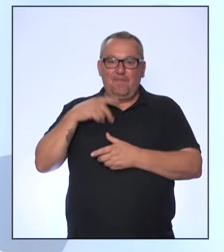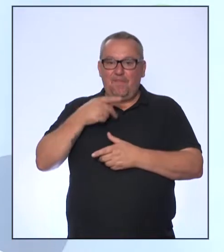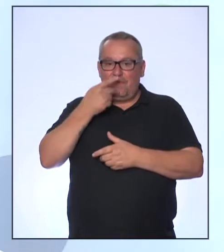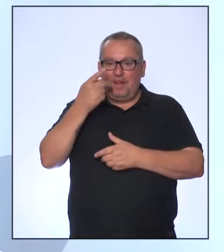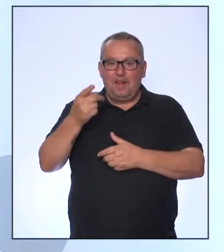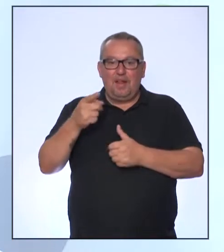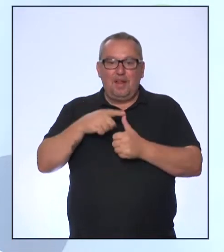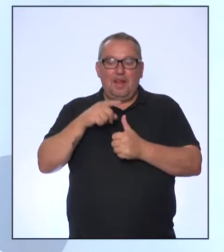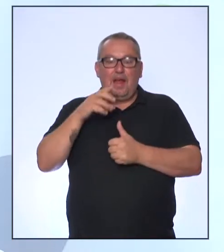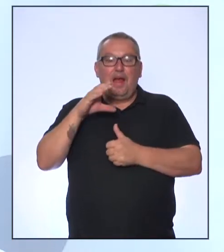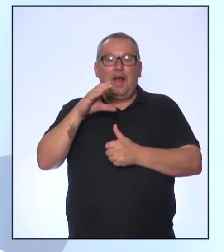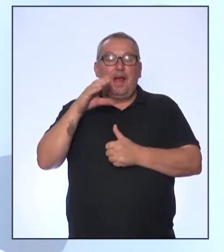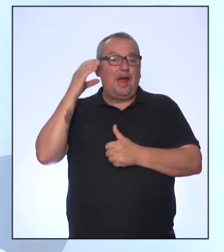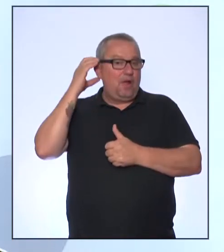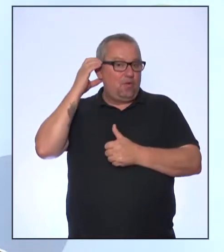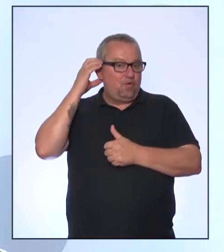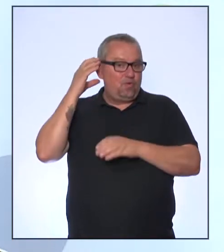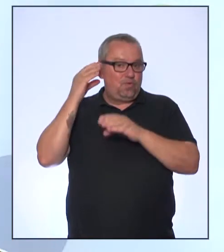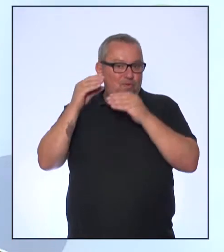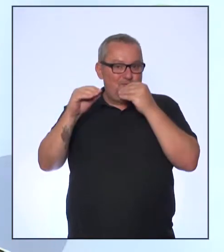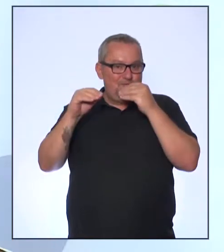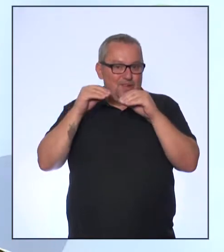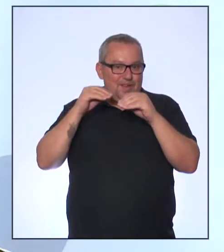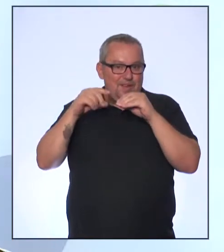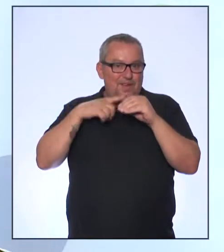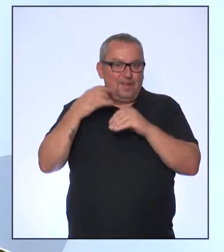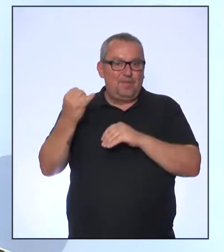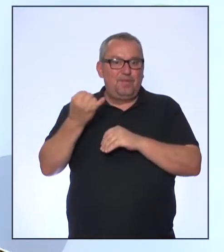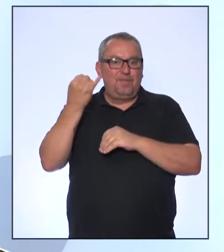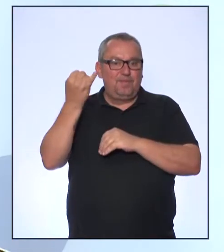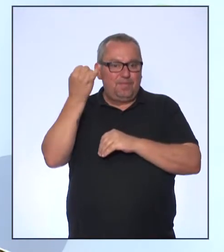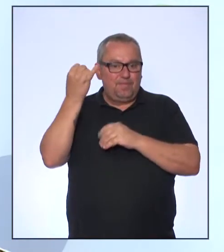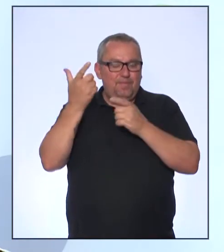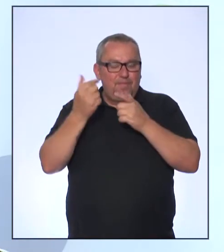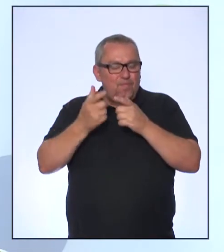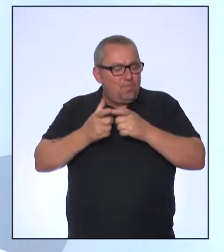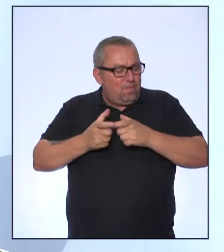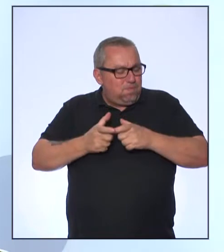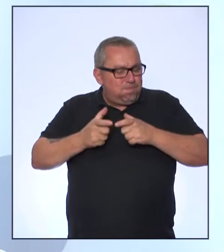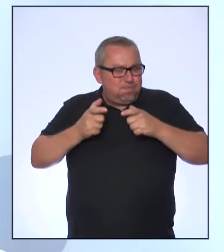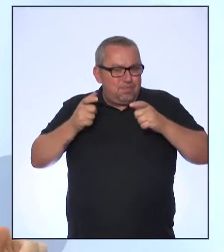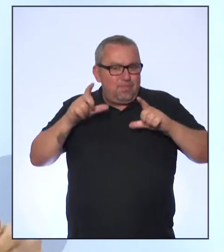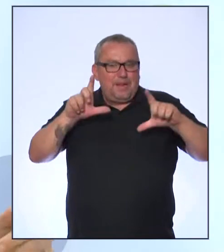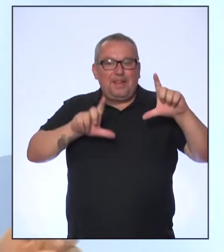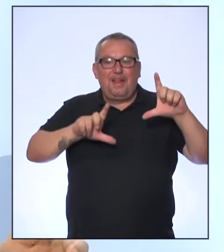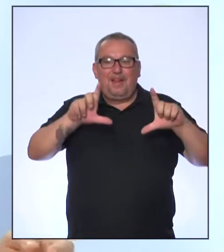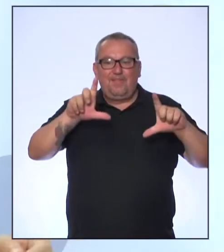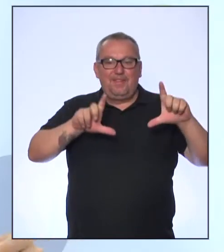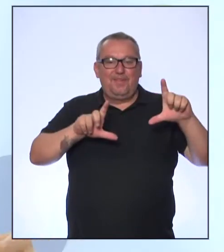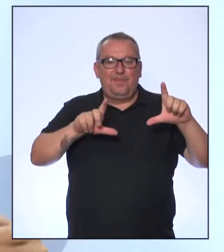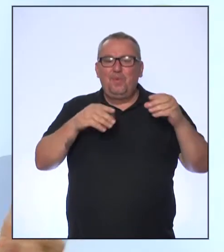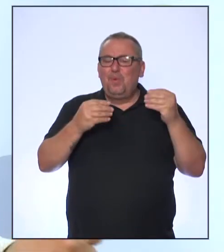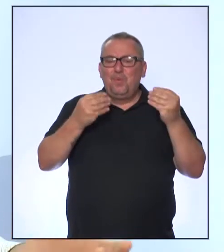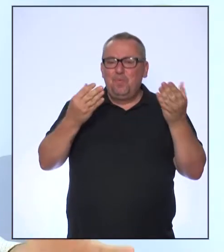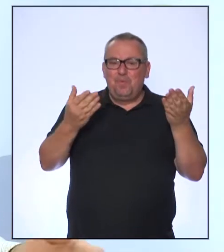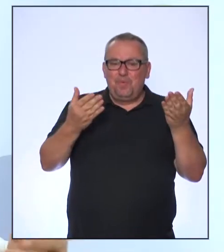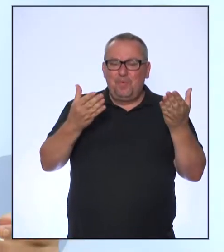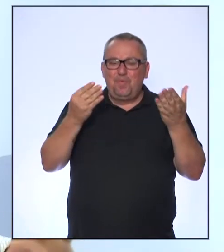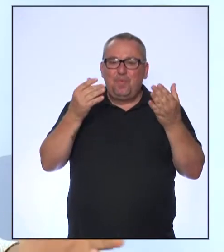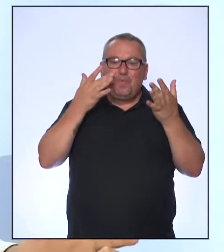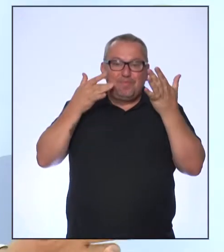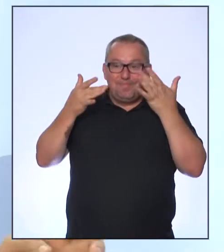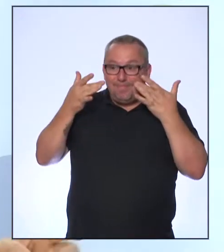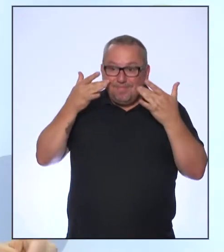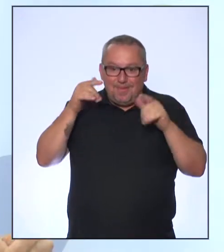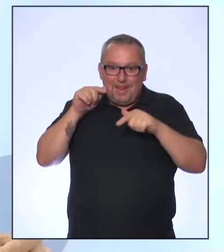sobre a questão da radionovela. A radionovela tem uma importância muito grande para a televisão, por incrível que pareça. Muitos atores que eram